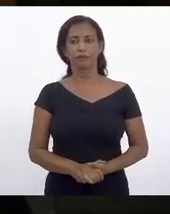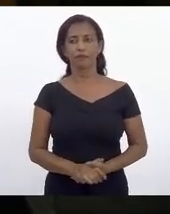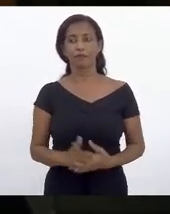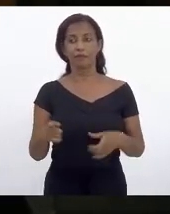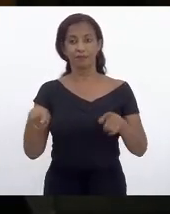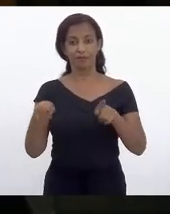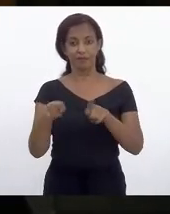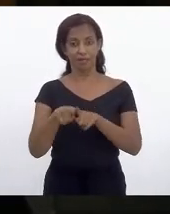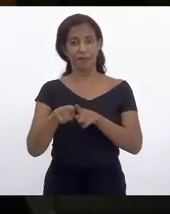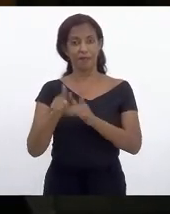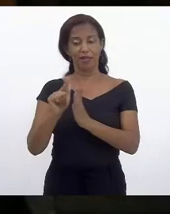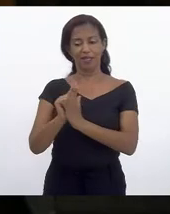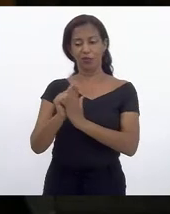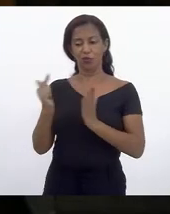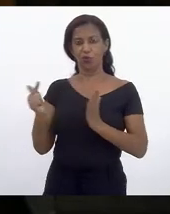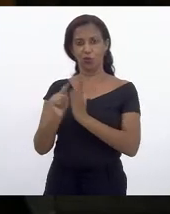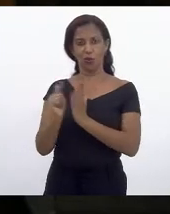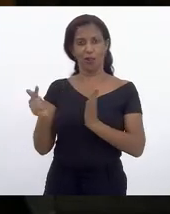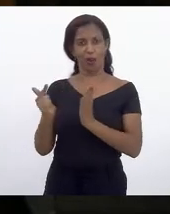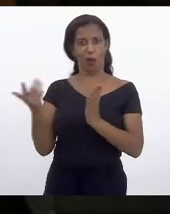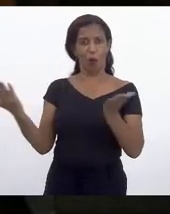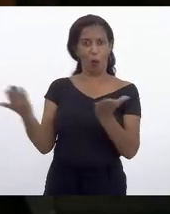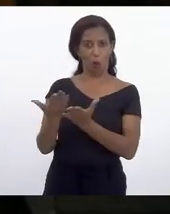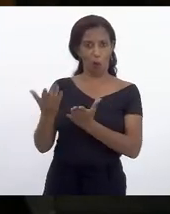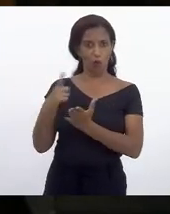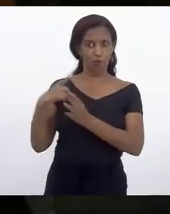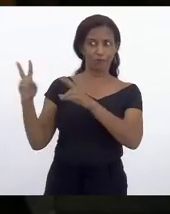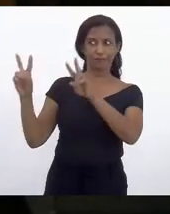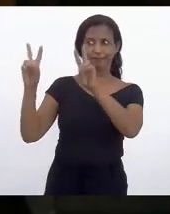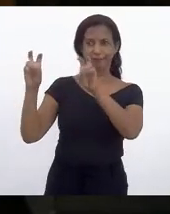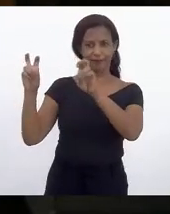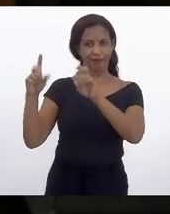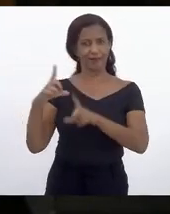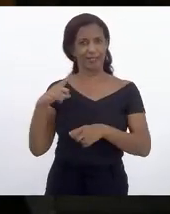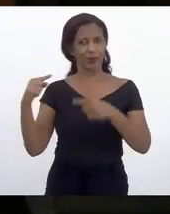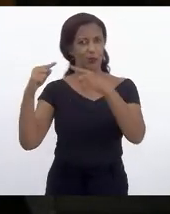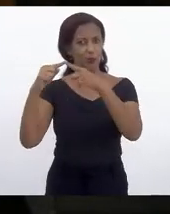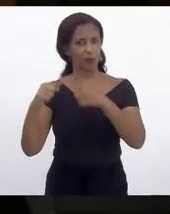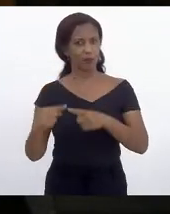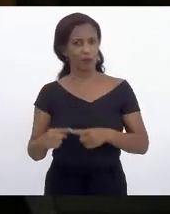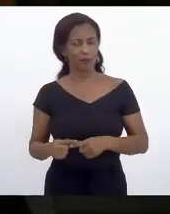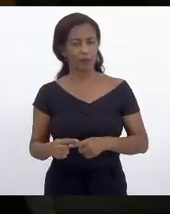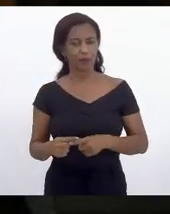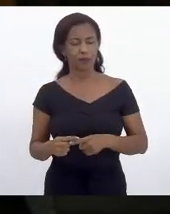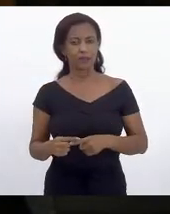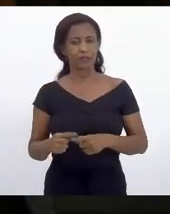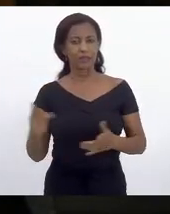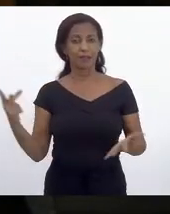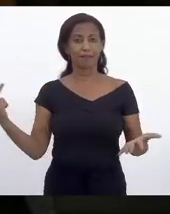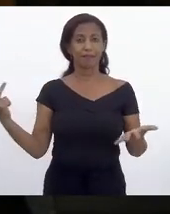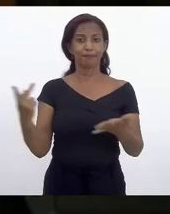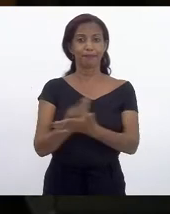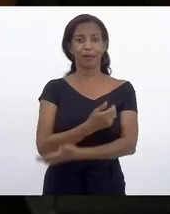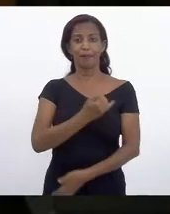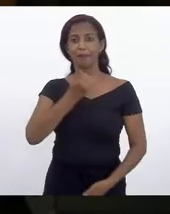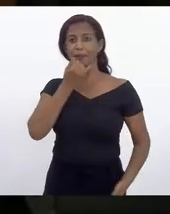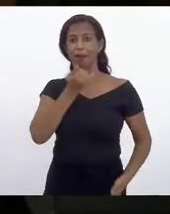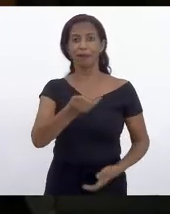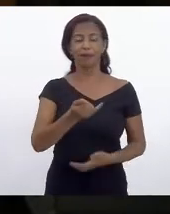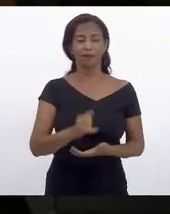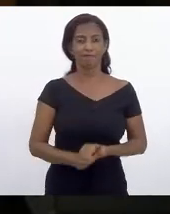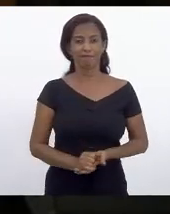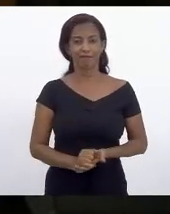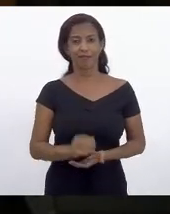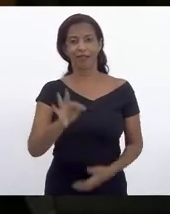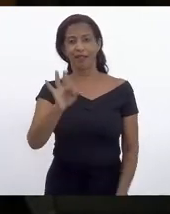também está no jornal de hoje, deputada Marta Rocha, e tem a ver com o tema, que da noite para o dia, a